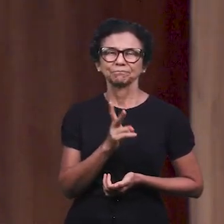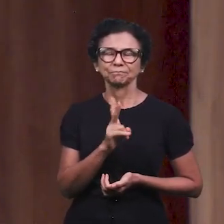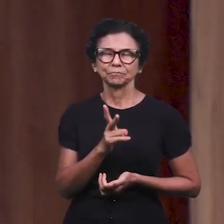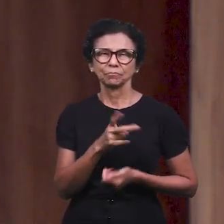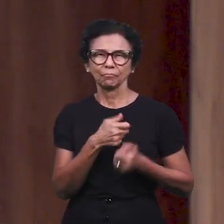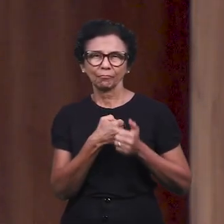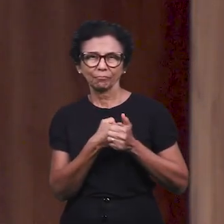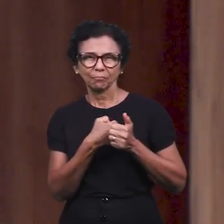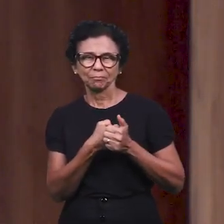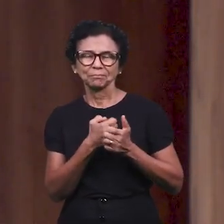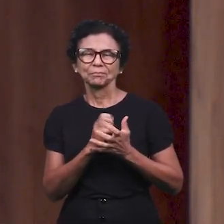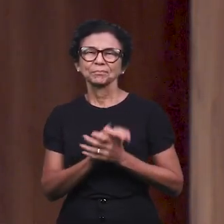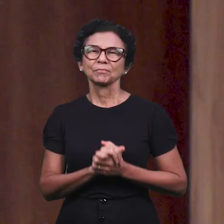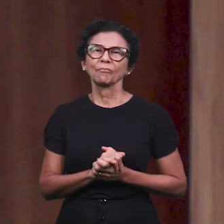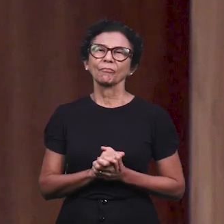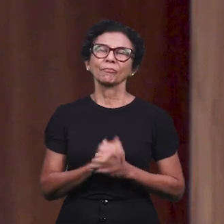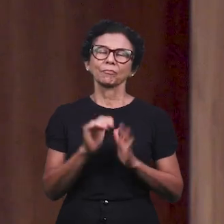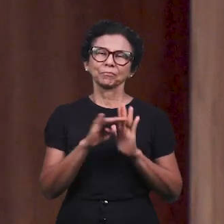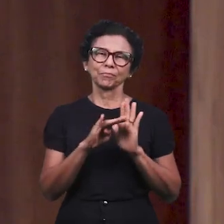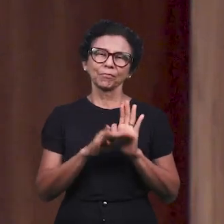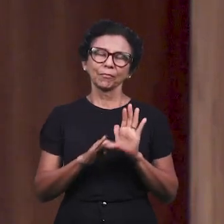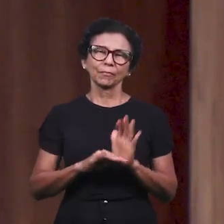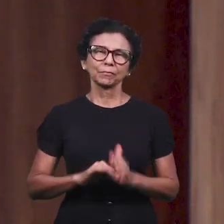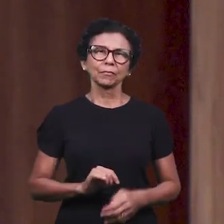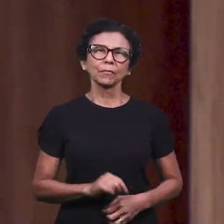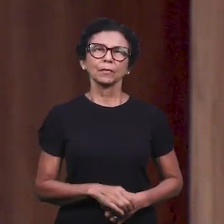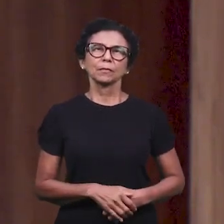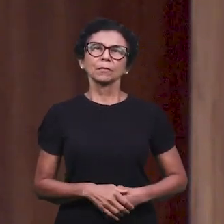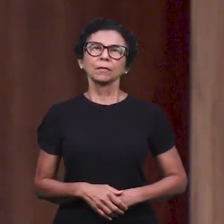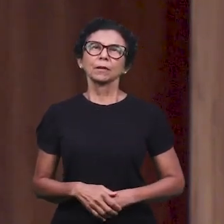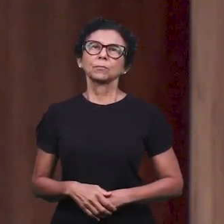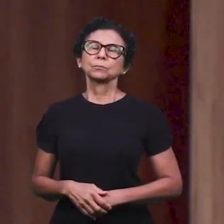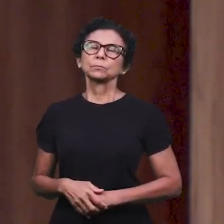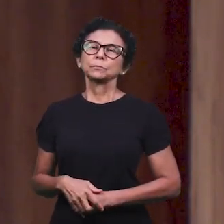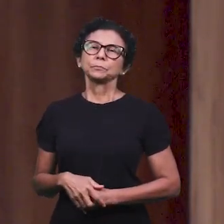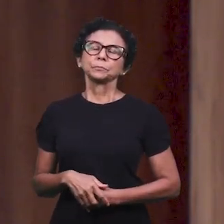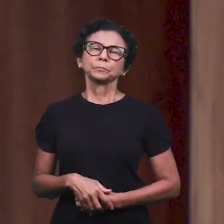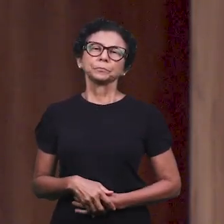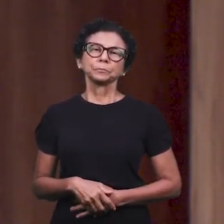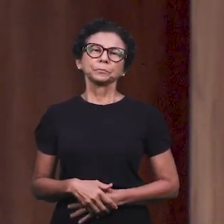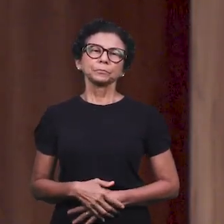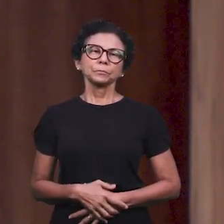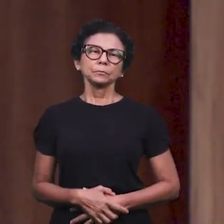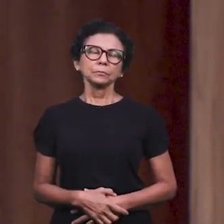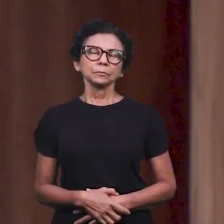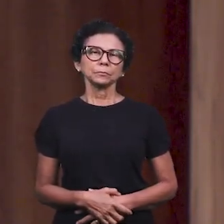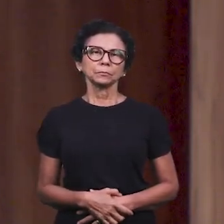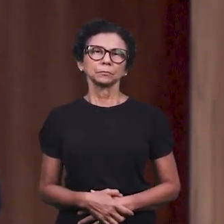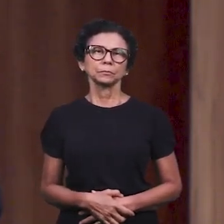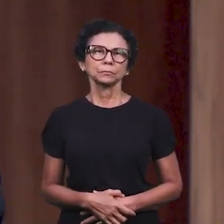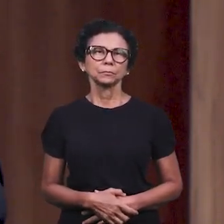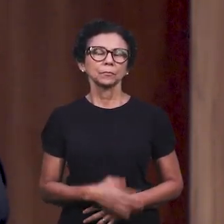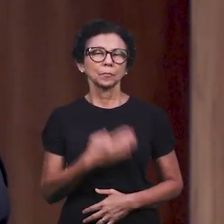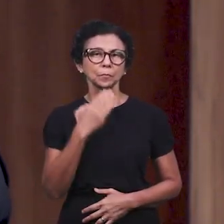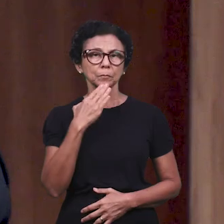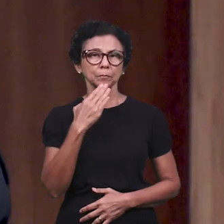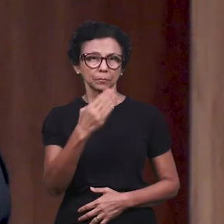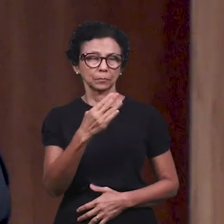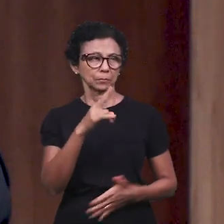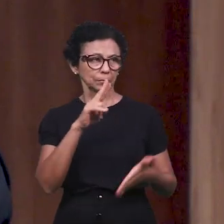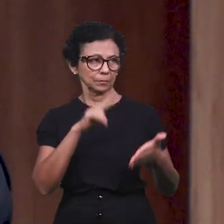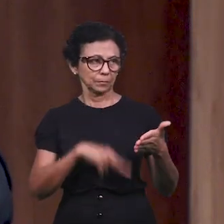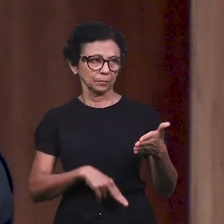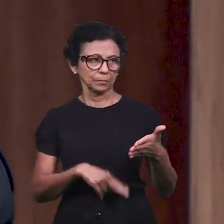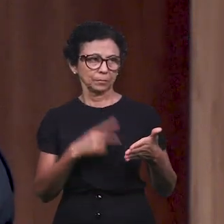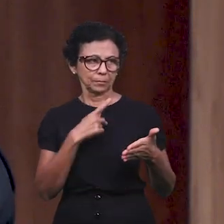muito atenciosos. Então, eu vou pedir ao pastor Guilherme para ler o versículo que dá base a esse